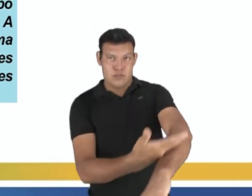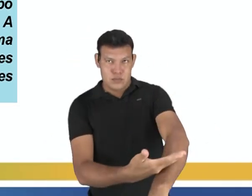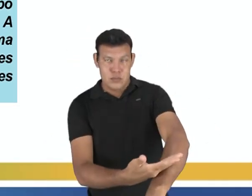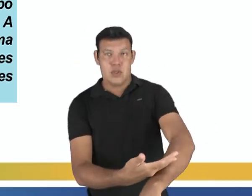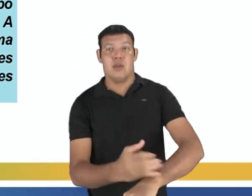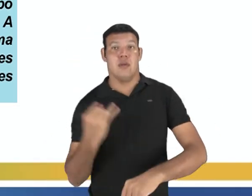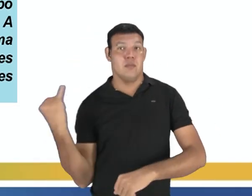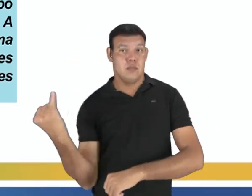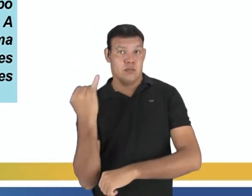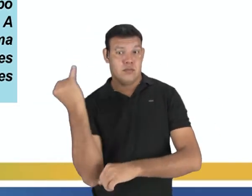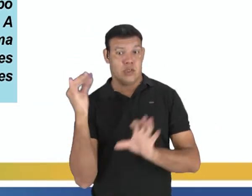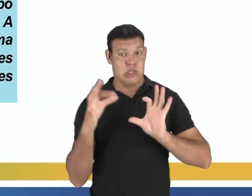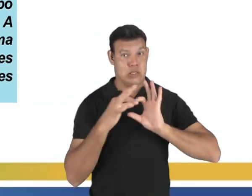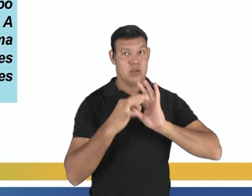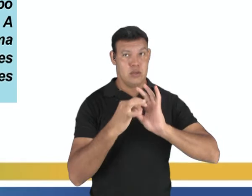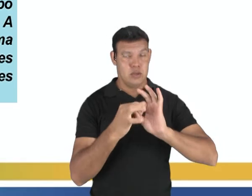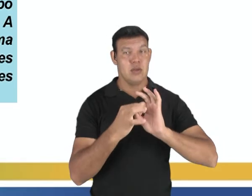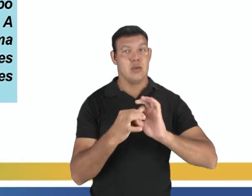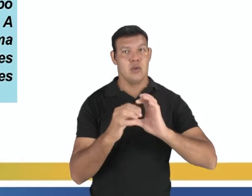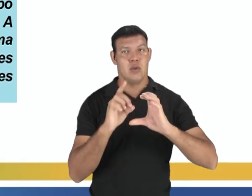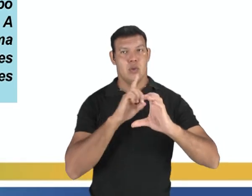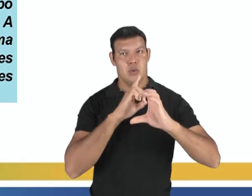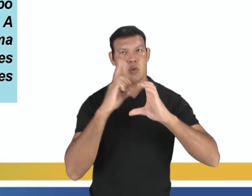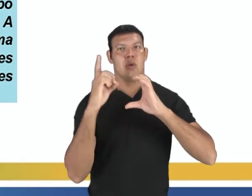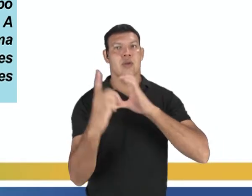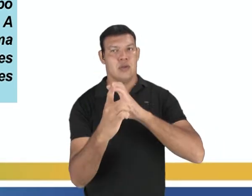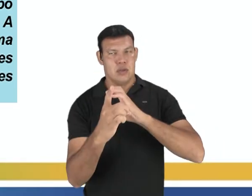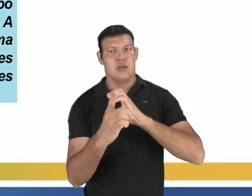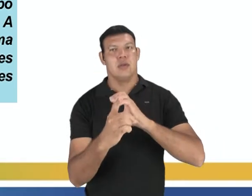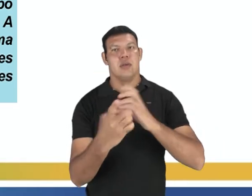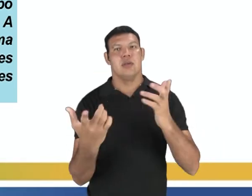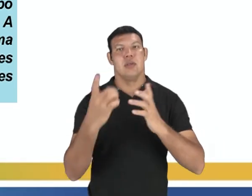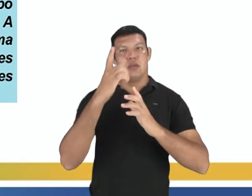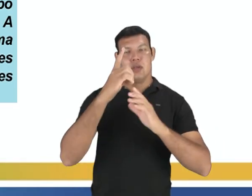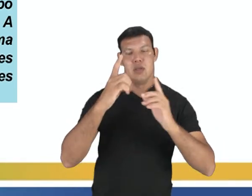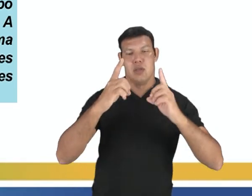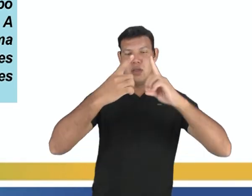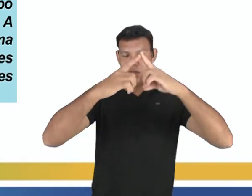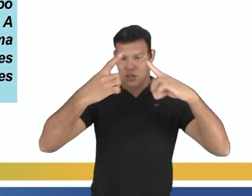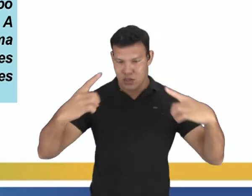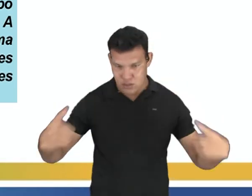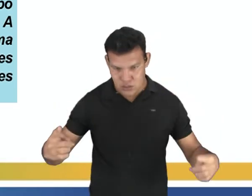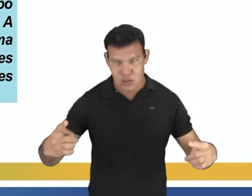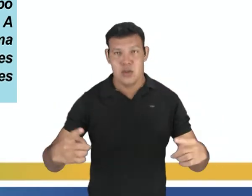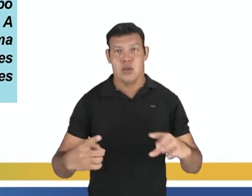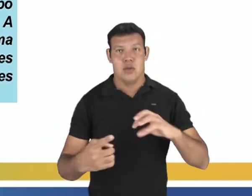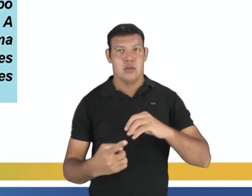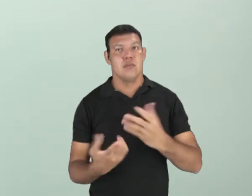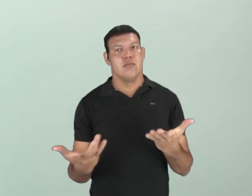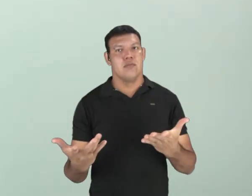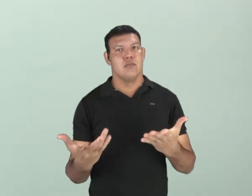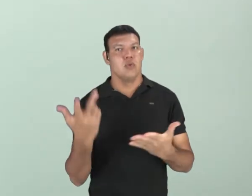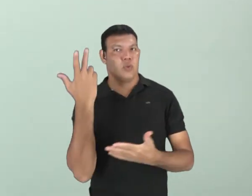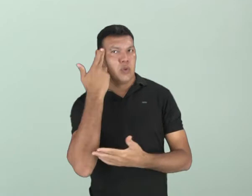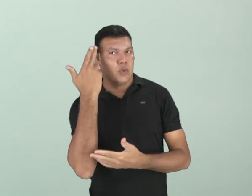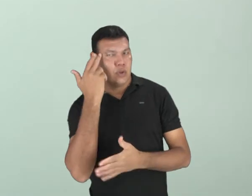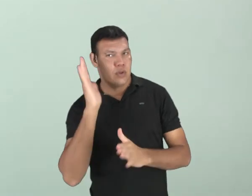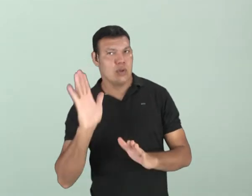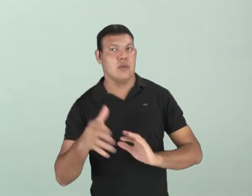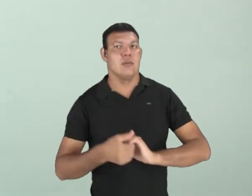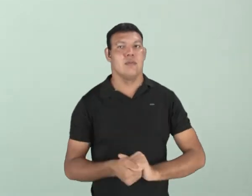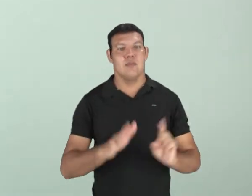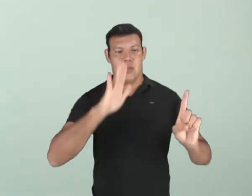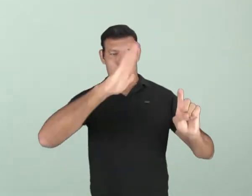costumes fundamentais e unidos por um culto comum às mesmas divindades protetoras, né? Então, a gente tem essa questão da religião também,